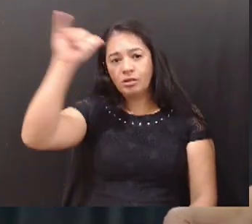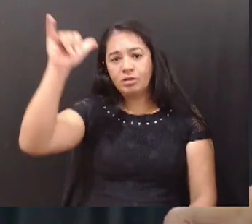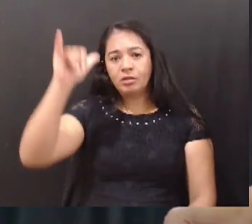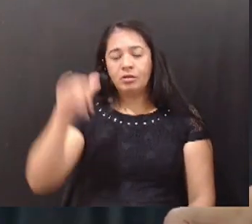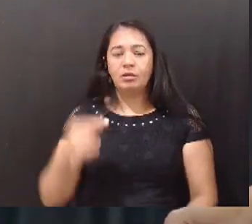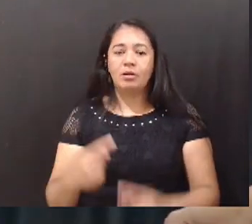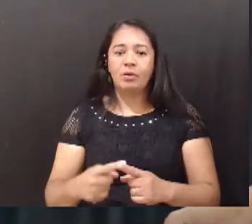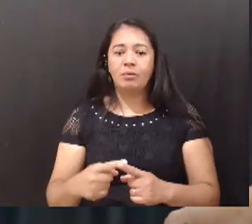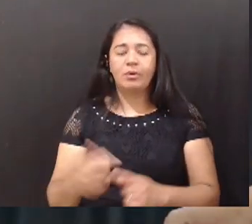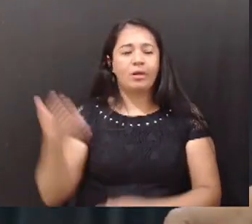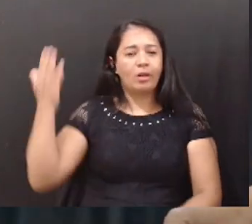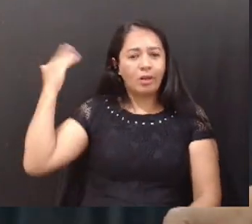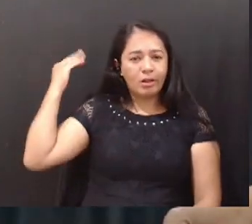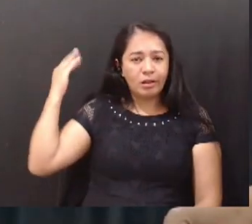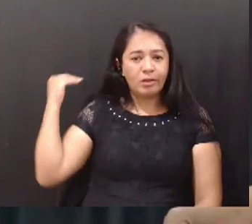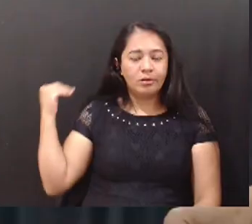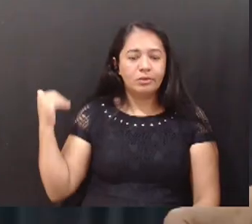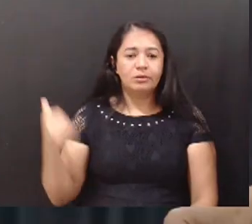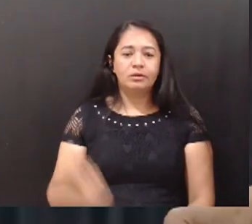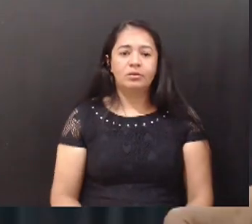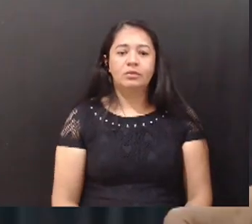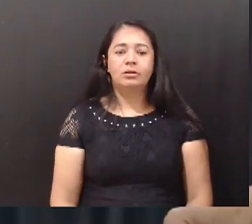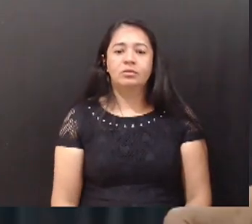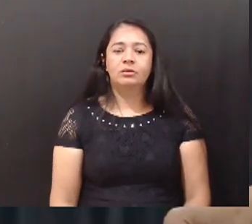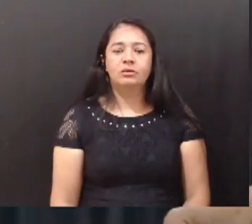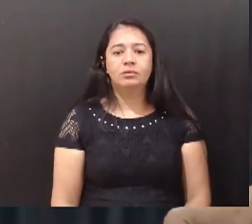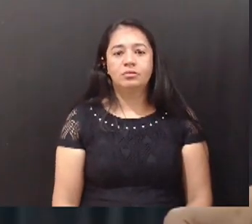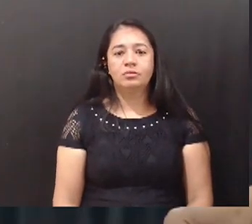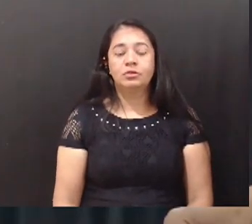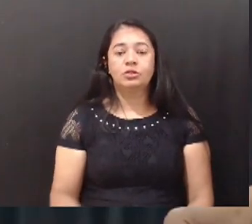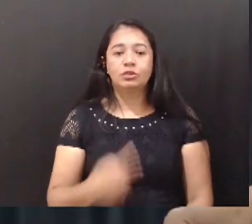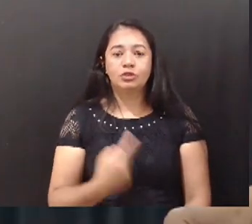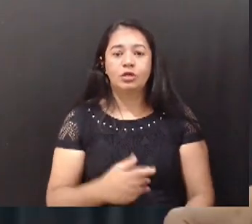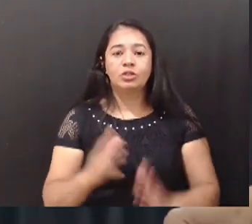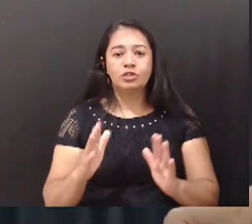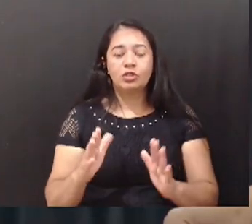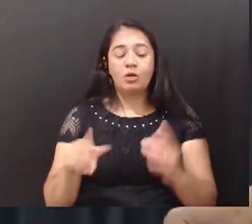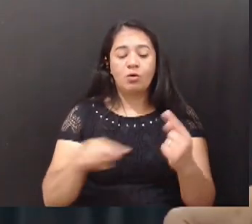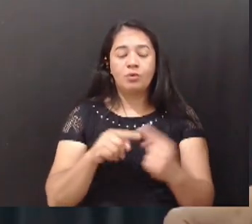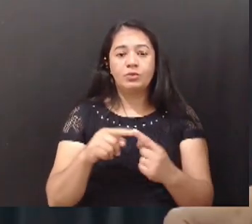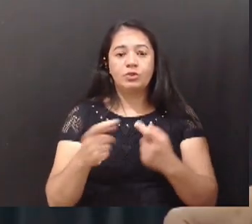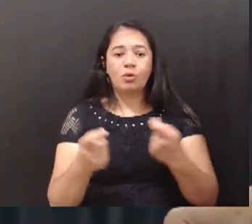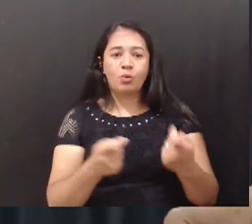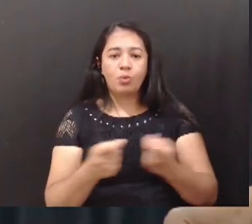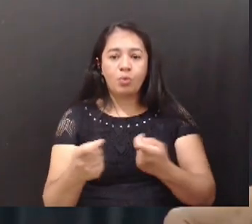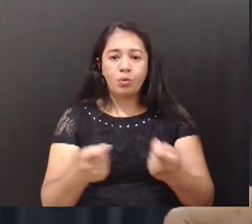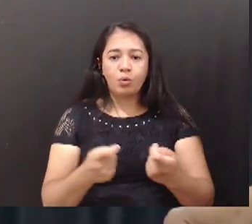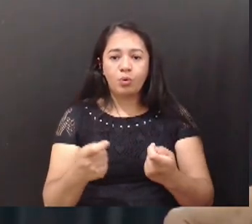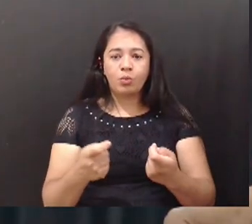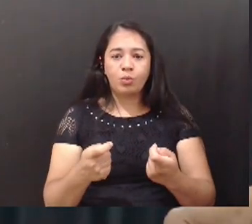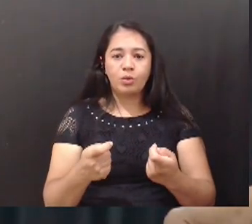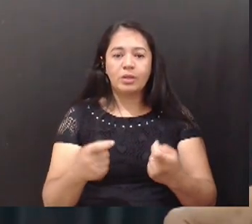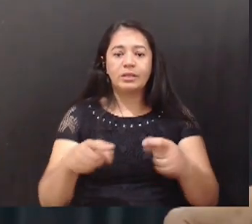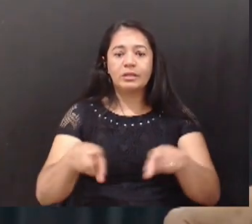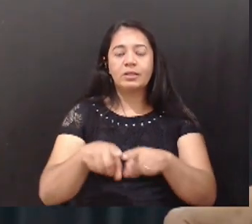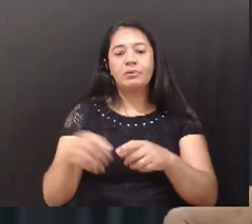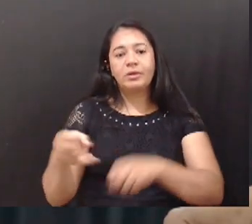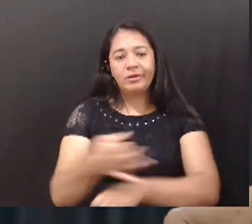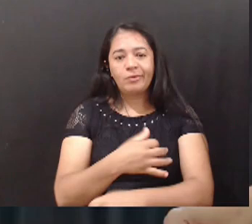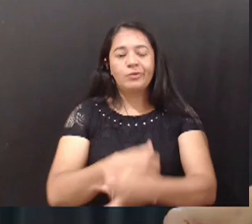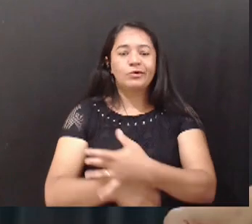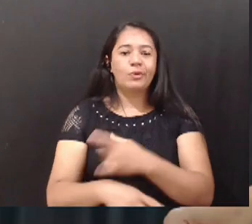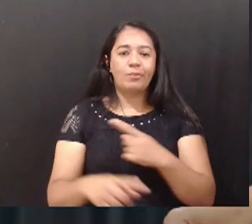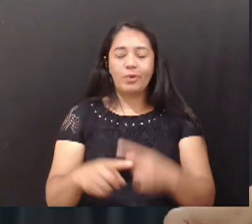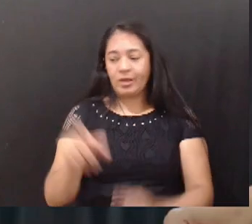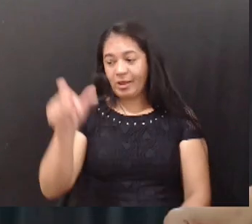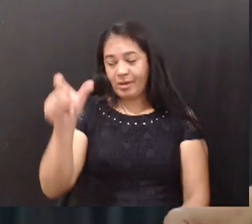Neandertais, Homo sapiens, sapiens. Então, a gente tem uma função de regulação e até emocionalmente, né? Porque aquela pessoa que você